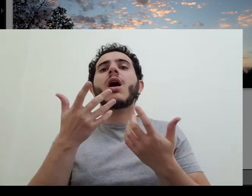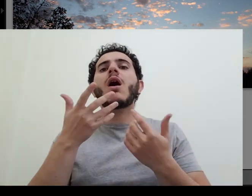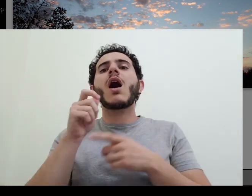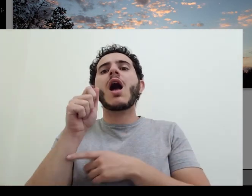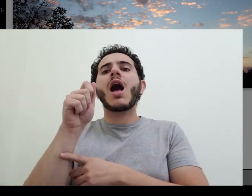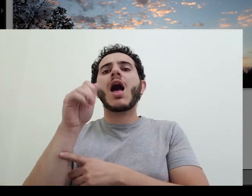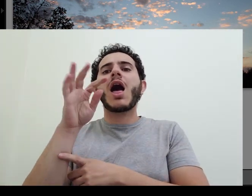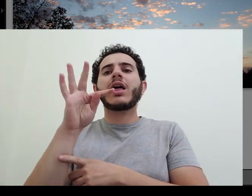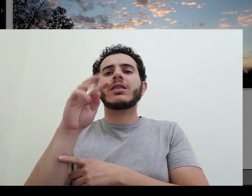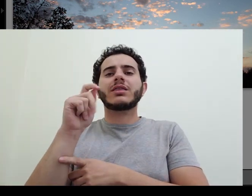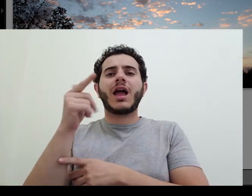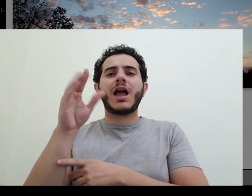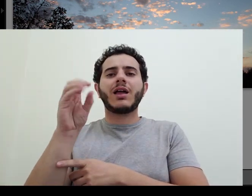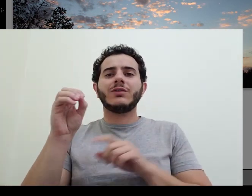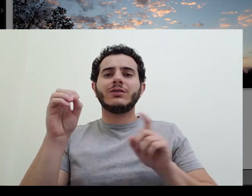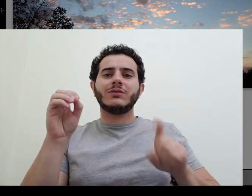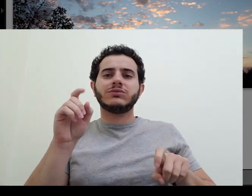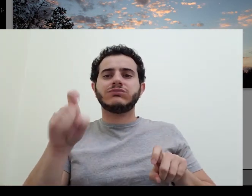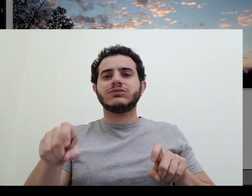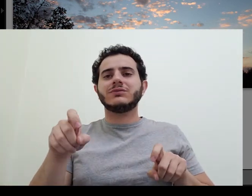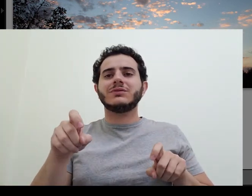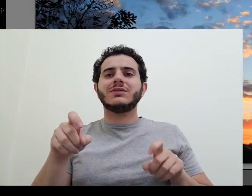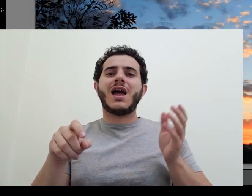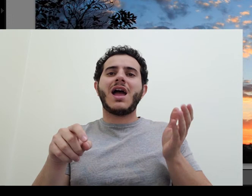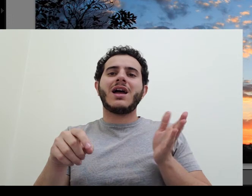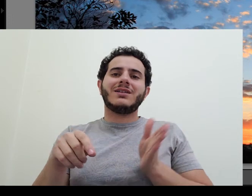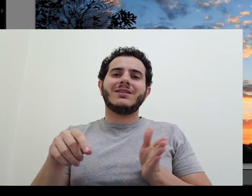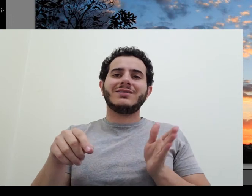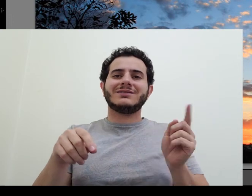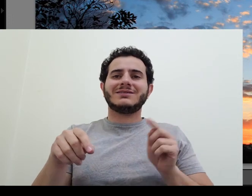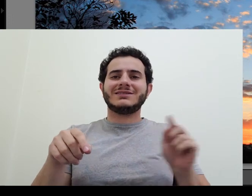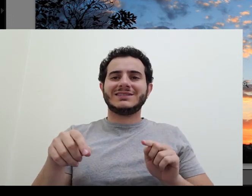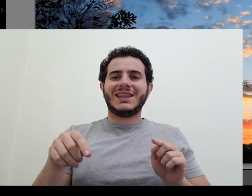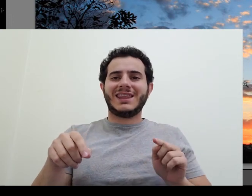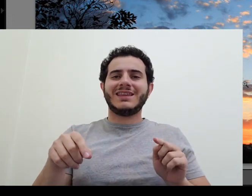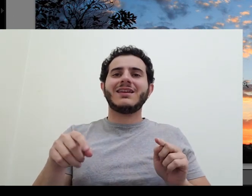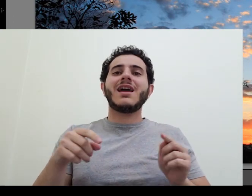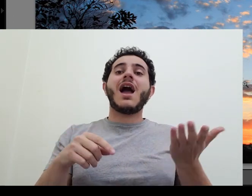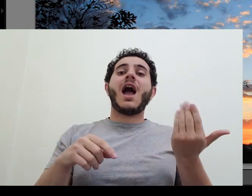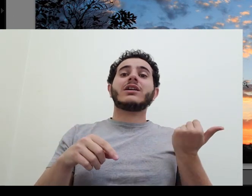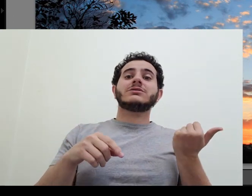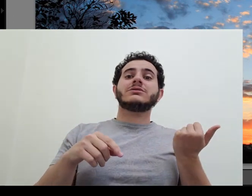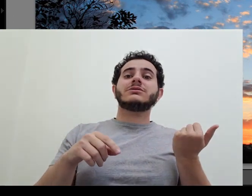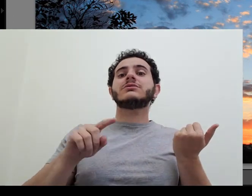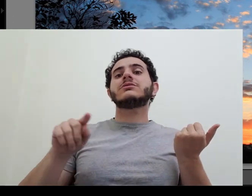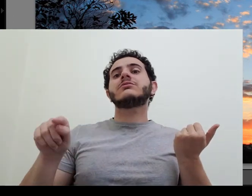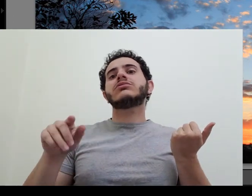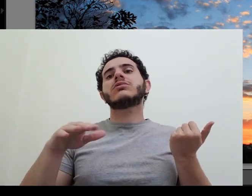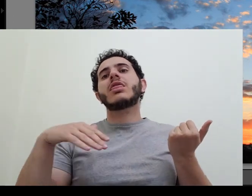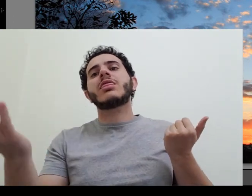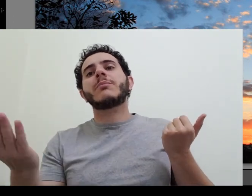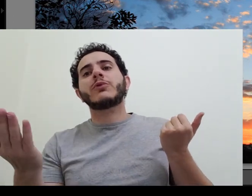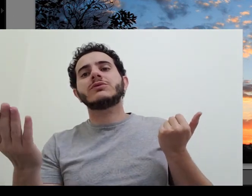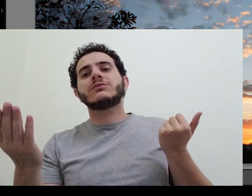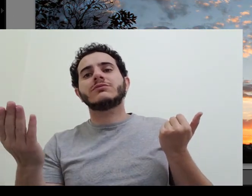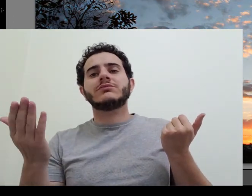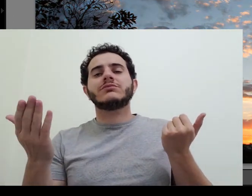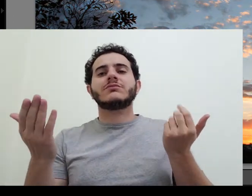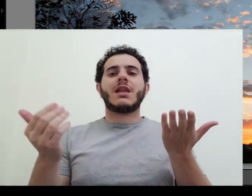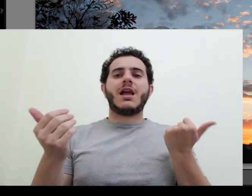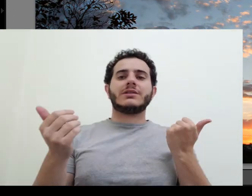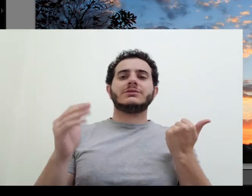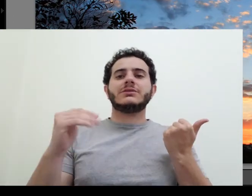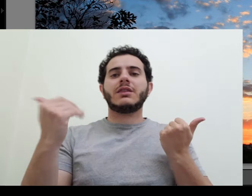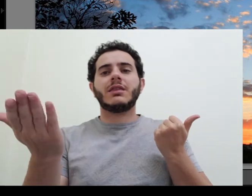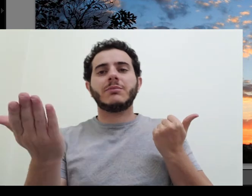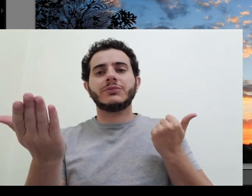Aproveitando que eu estou nesses ajustes, eu gosto, ó, deixa eu primeiro botar na foto grande e usando a tecla de atalho, a barra invertida do lado da letra Z, ó, o